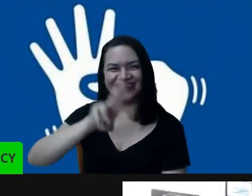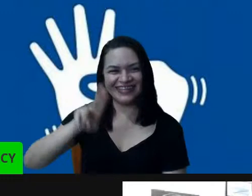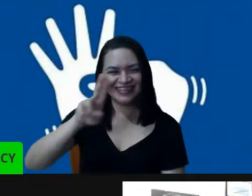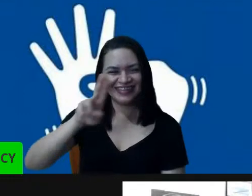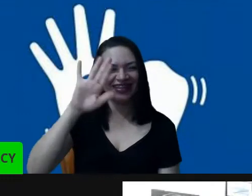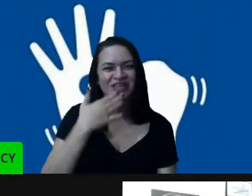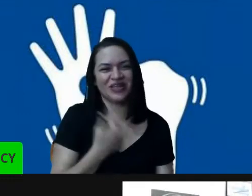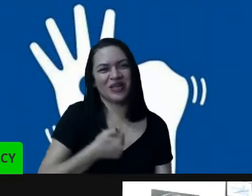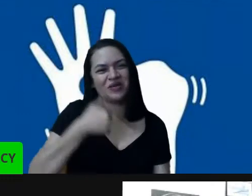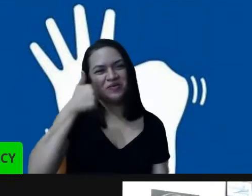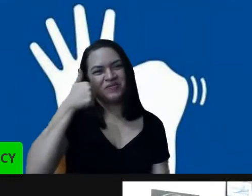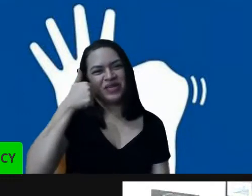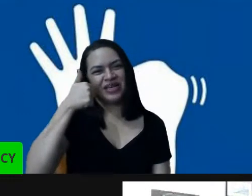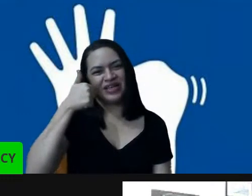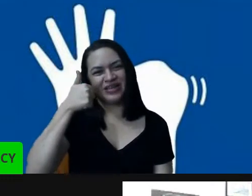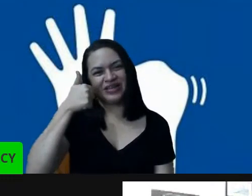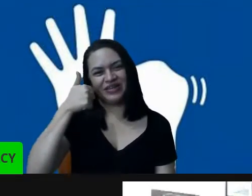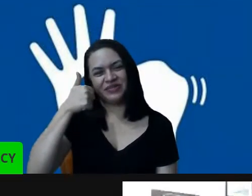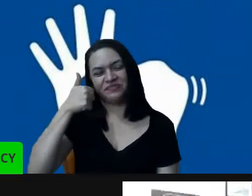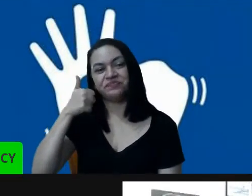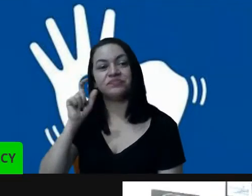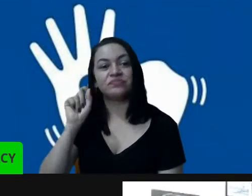melhor. E